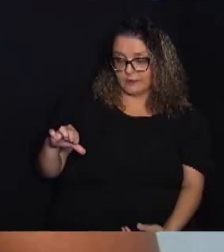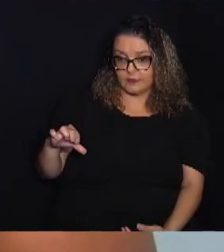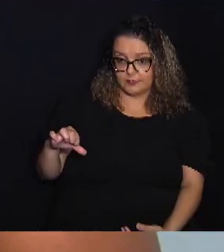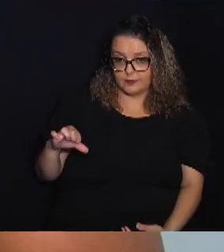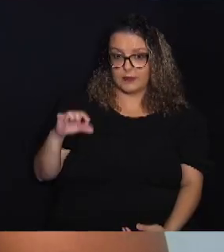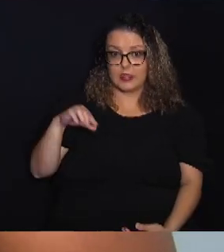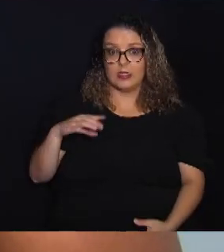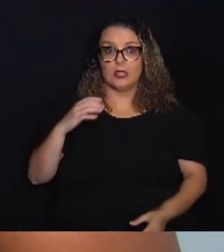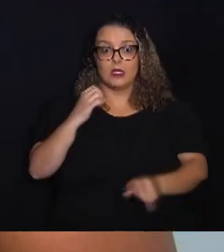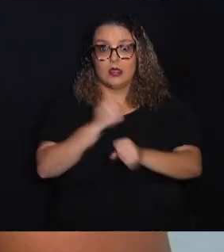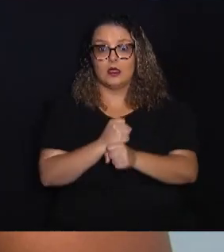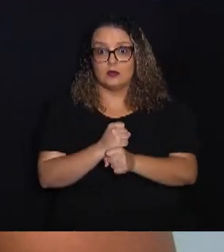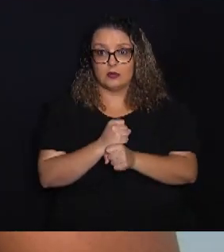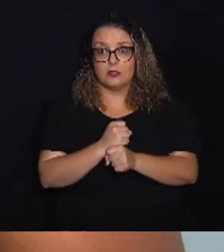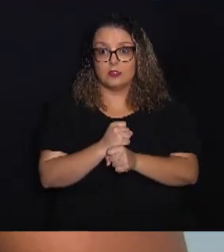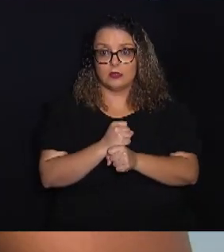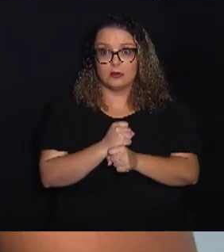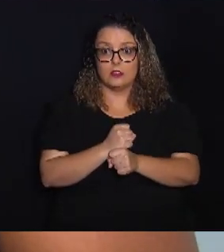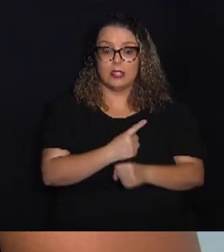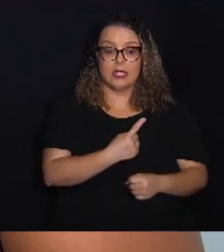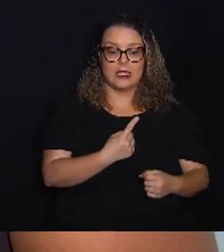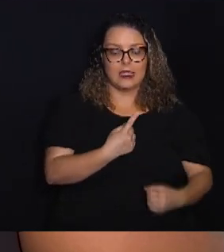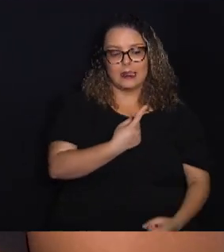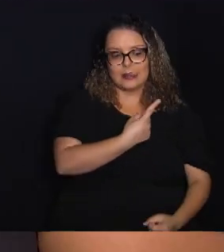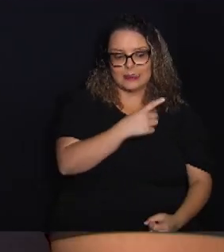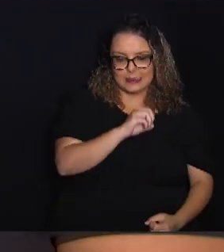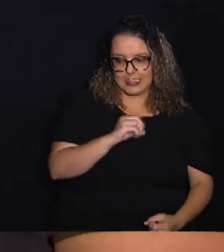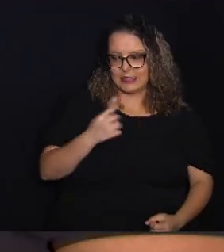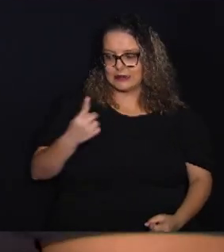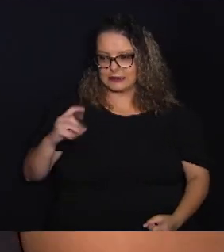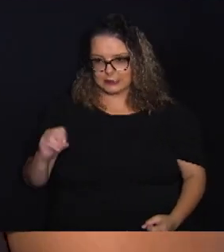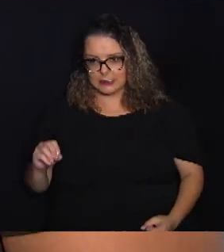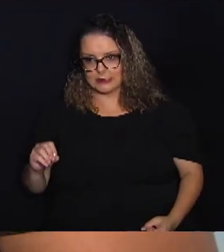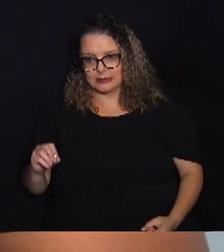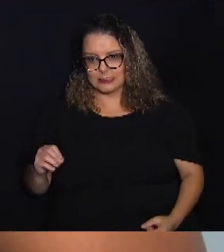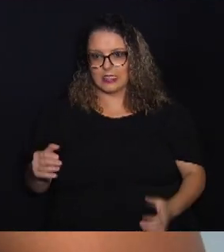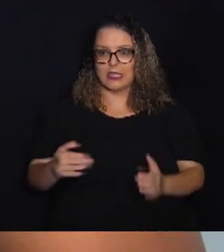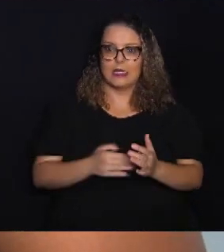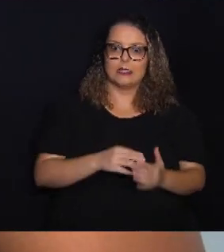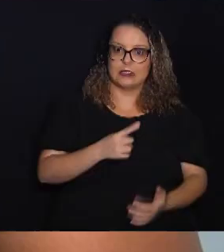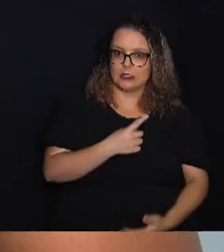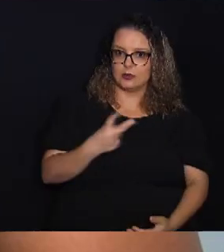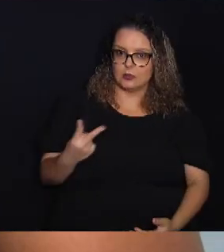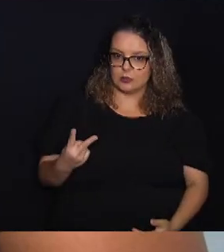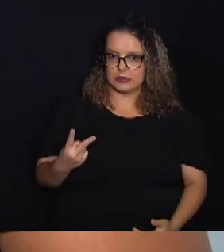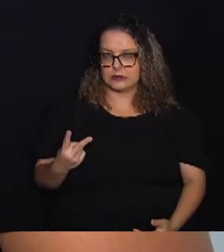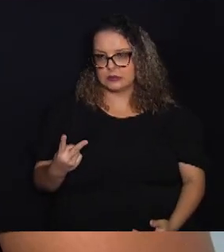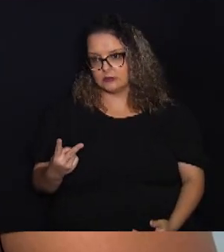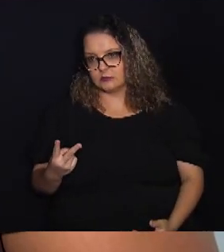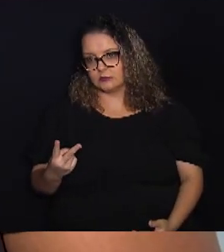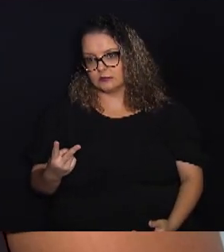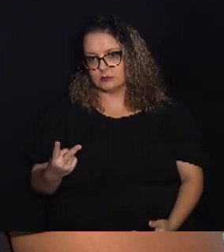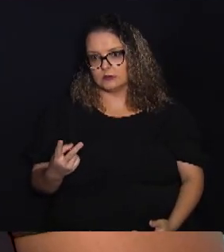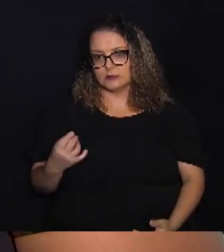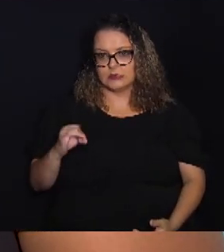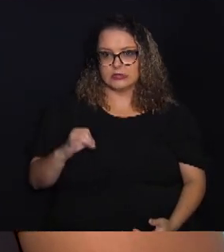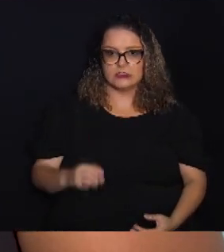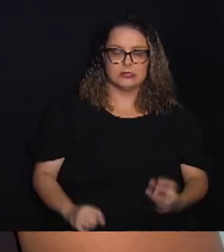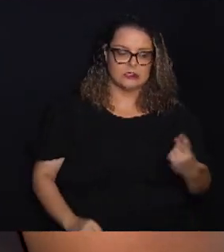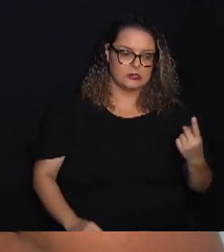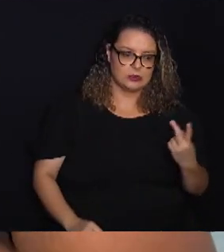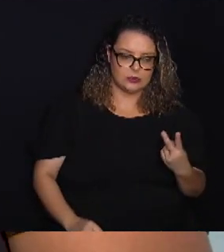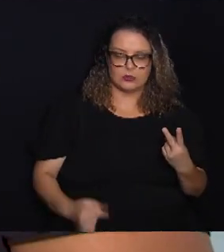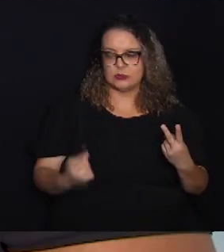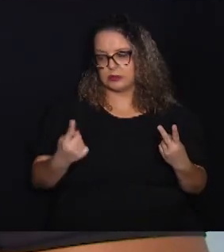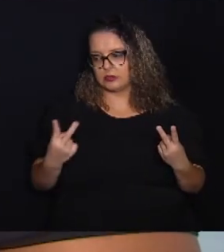Até 9. Essa pontuação, estando 10-10, se joga até 12. E é,